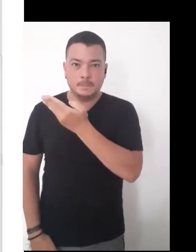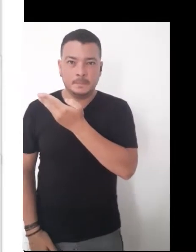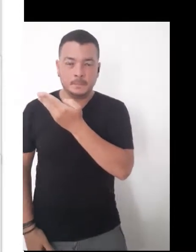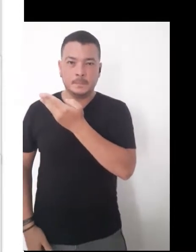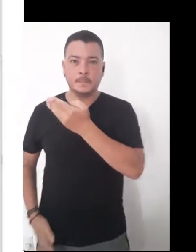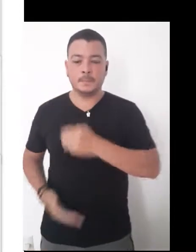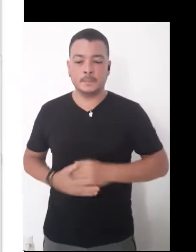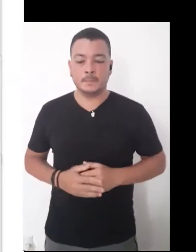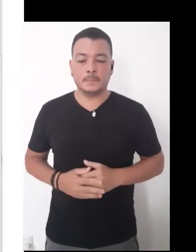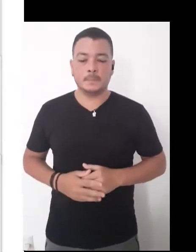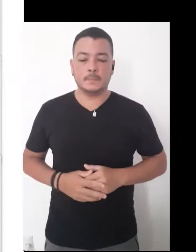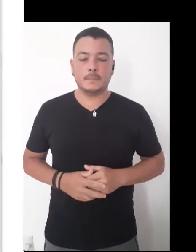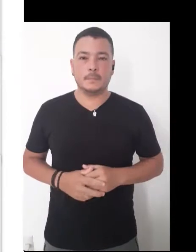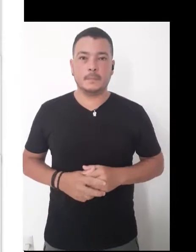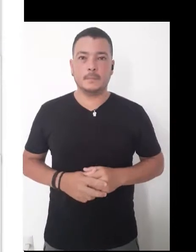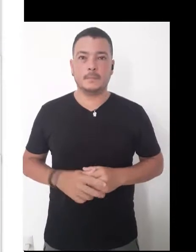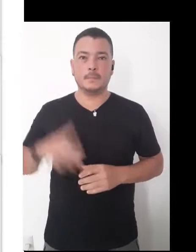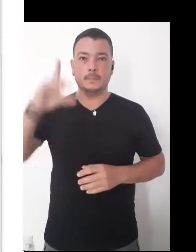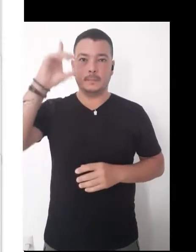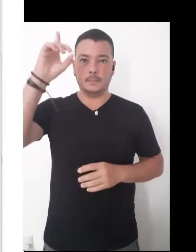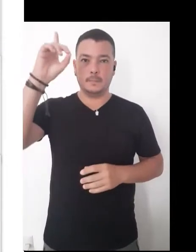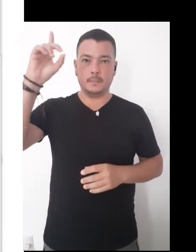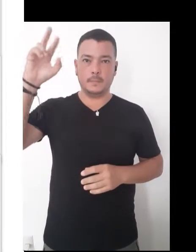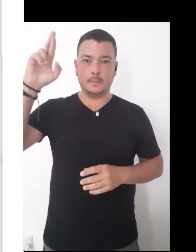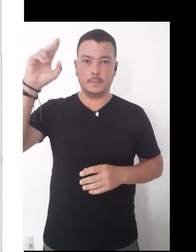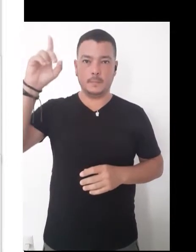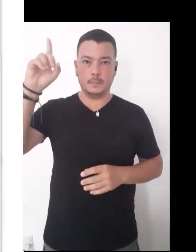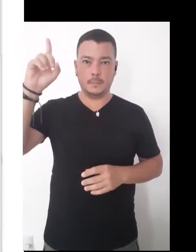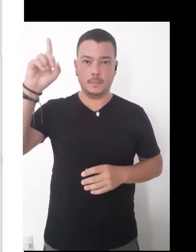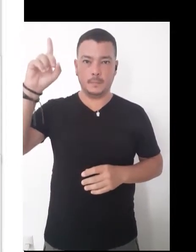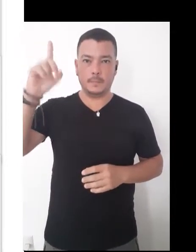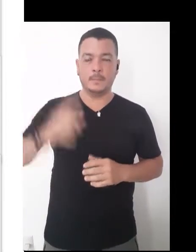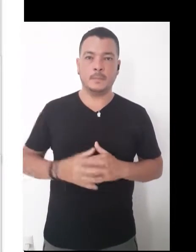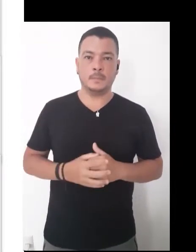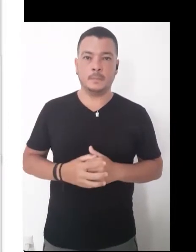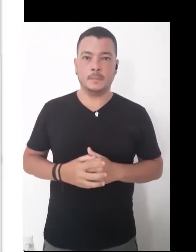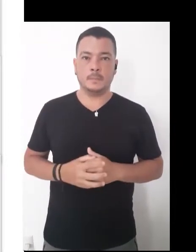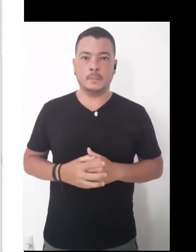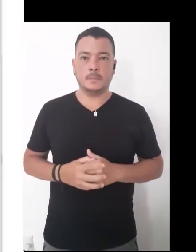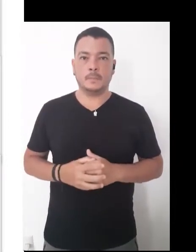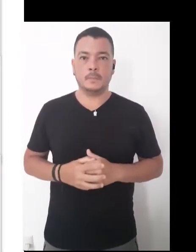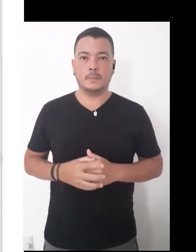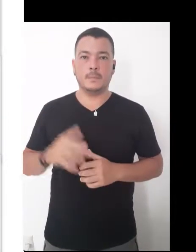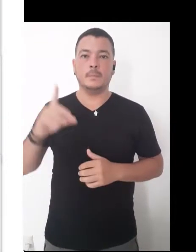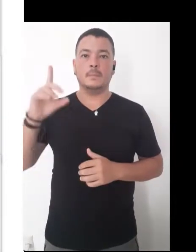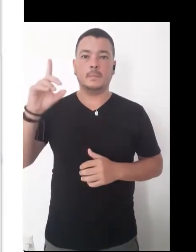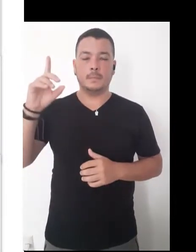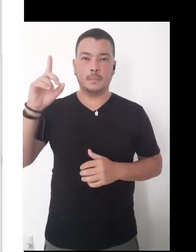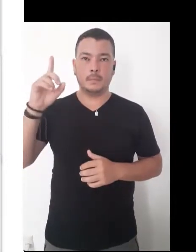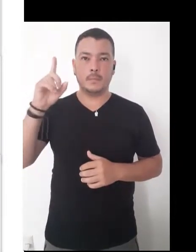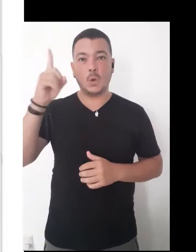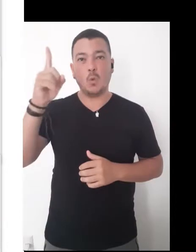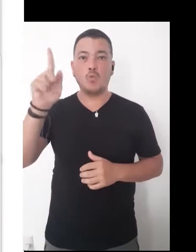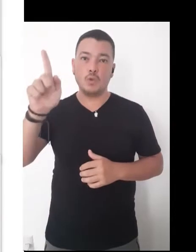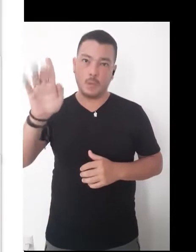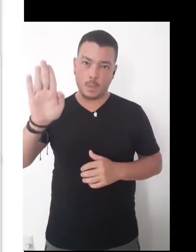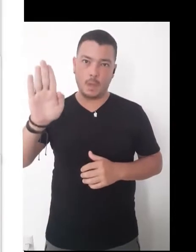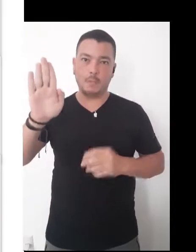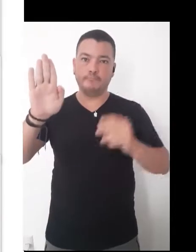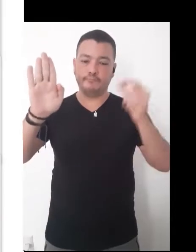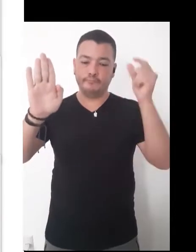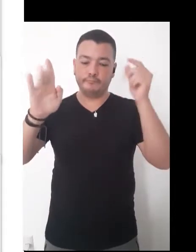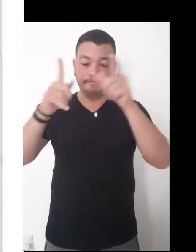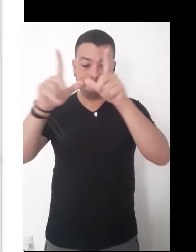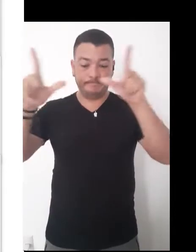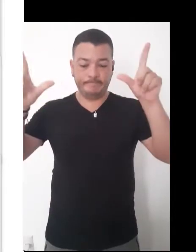ó, DDR1, né? Deixa eu passar o mouse aqui, ó. 1 GB DDR1, então você vê que é uma DDR1 bem grande,